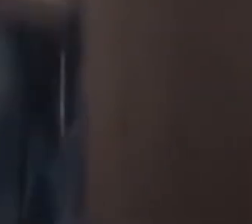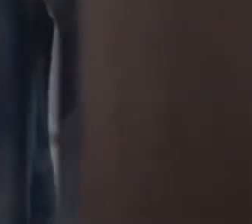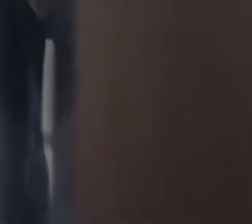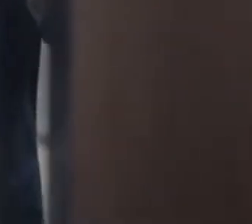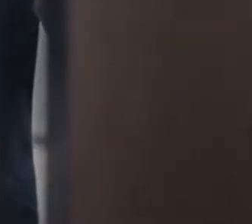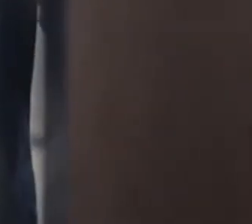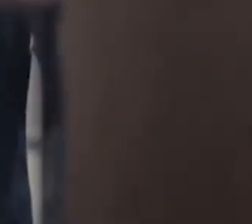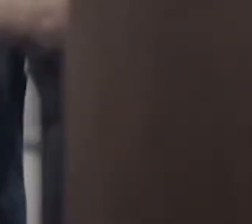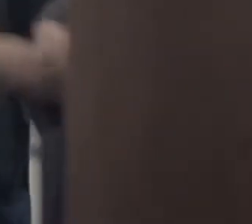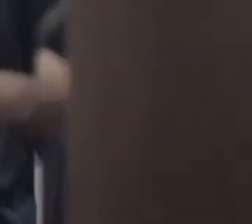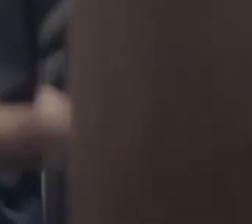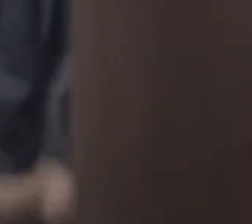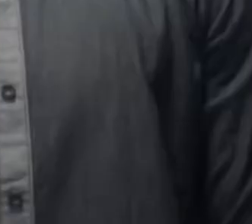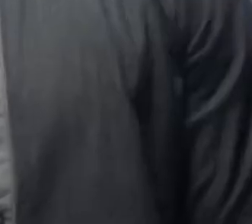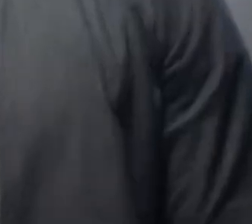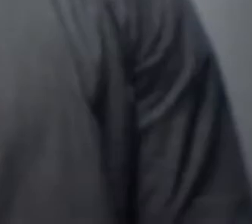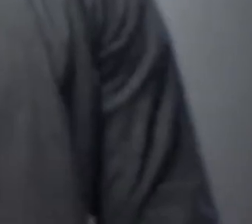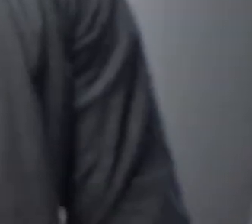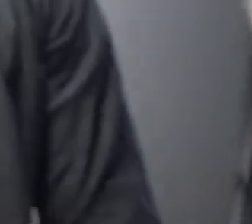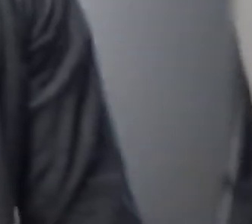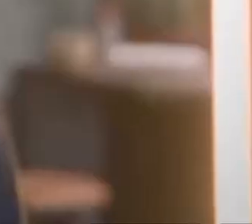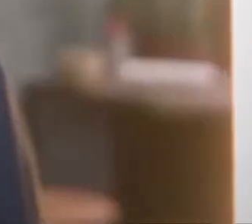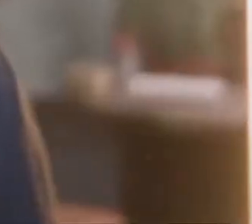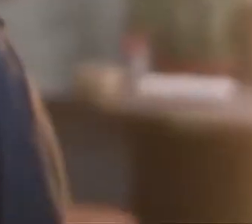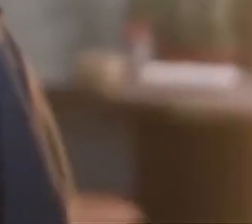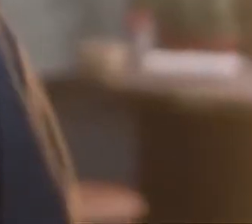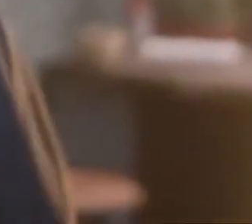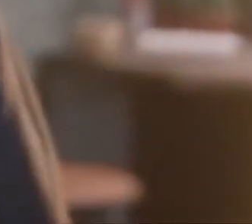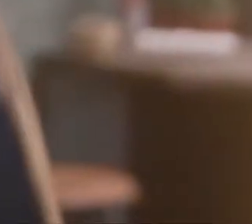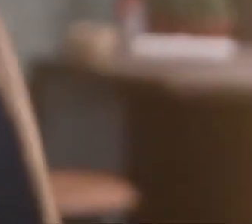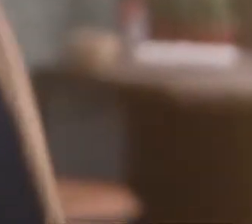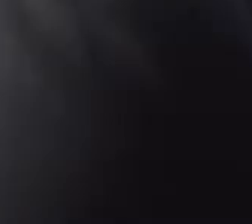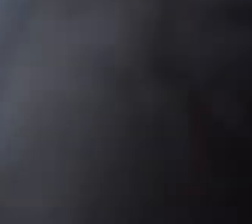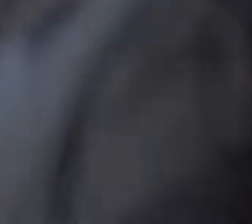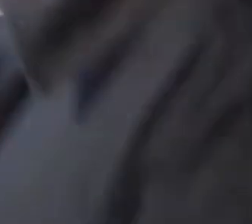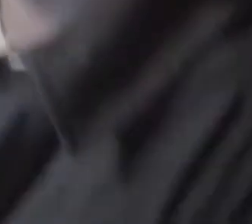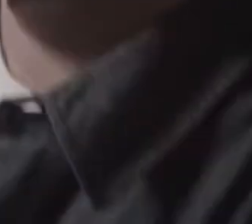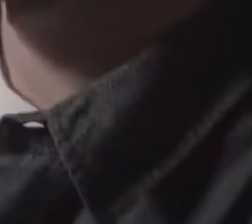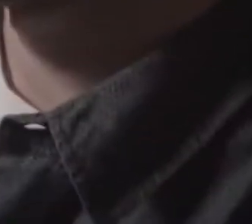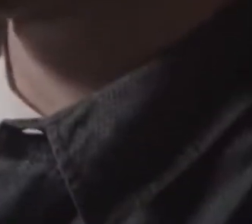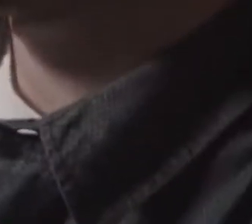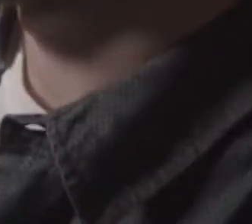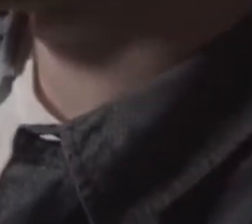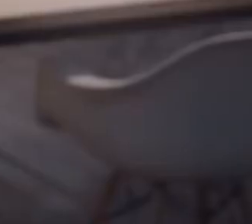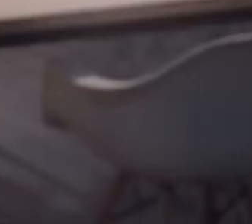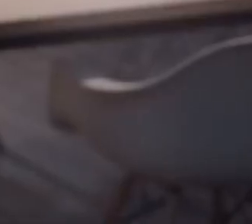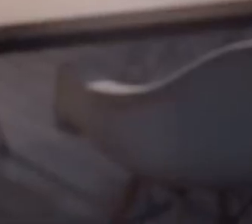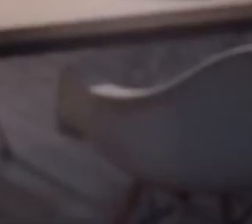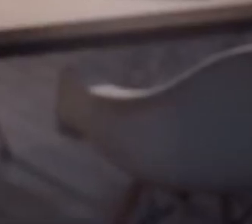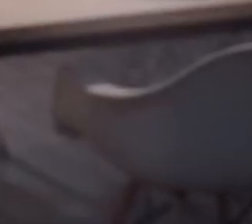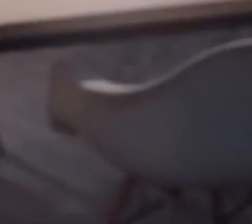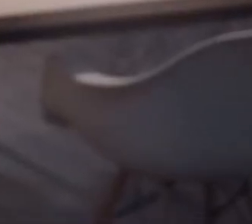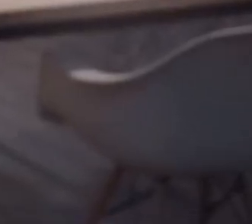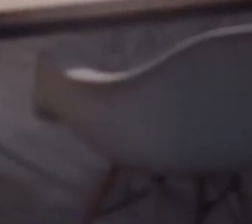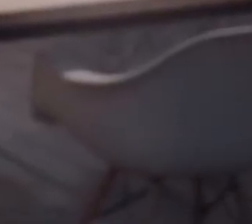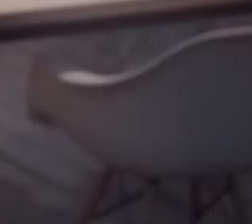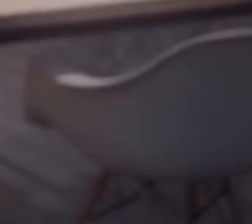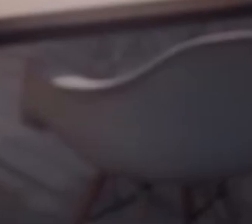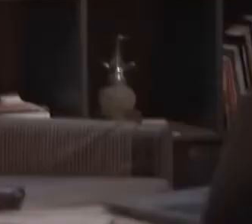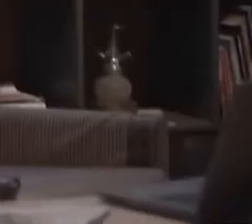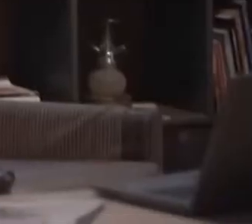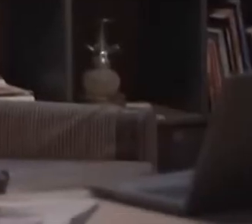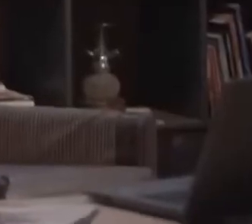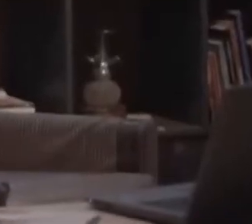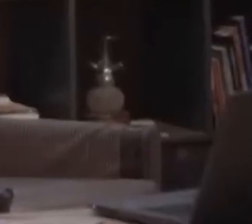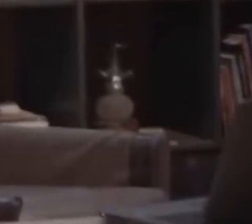Foi tão difícil eu me encontrar. É muito fácil o grande amor acabar, mas eu vou lutar por esse amor até